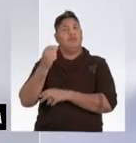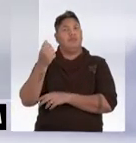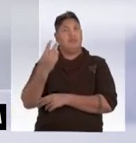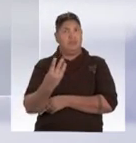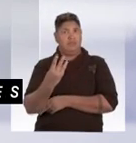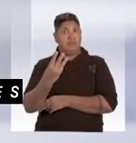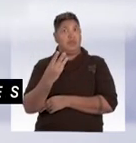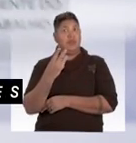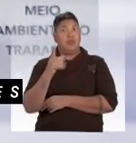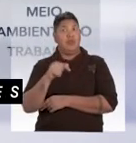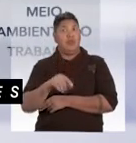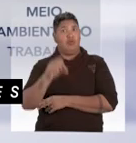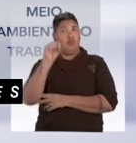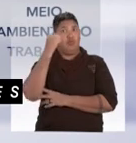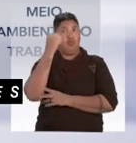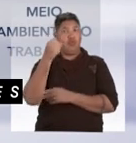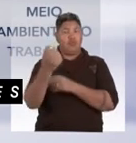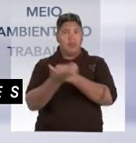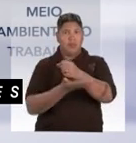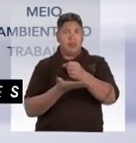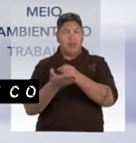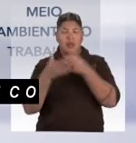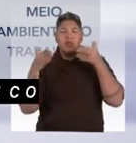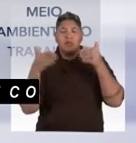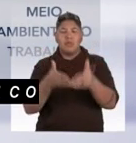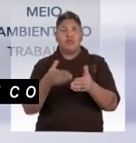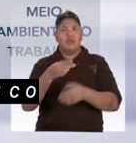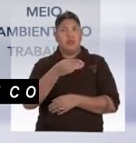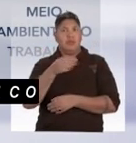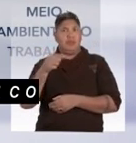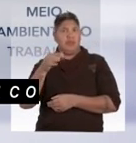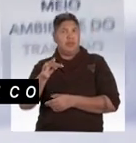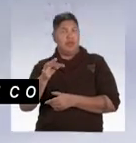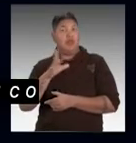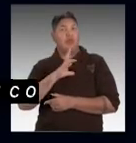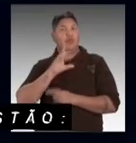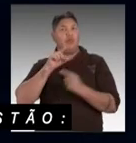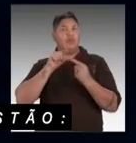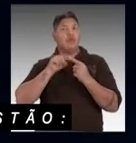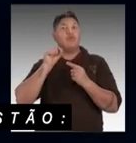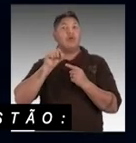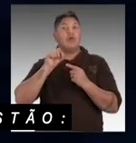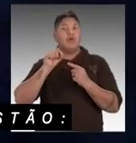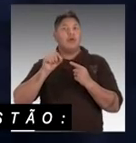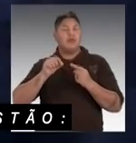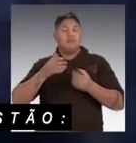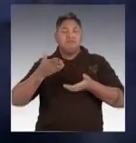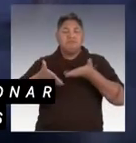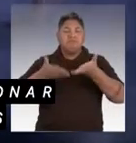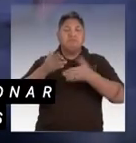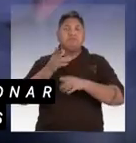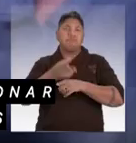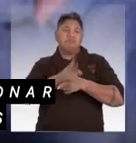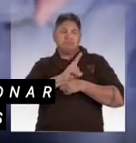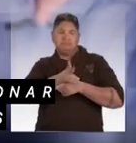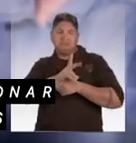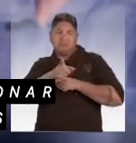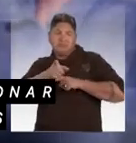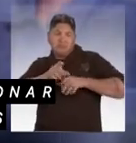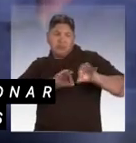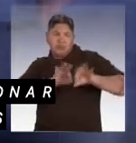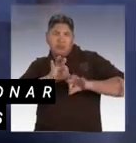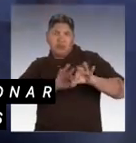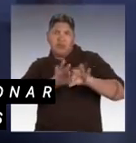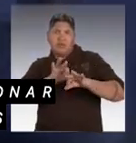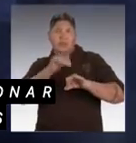e representa um dos 8 pilares de atuação do Ministério Público do Trabalho. Entre os objetivos estão promover, supervisionar